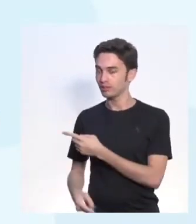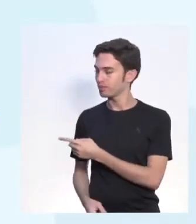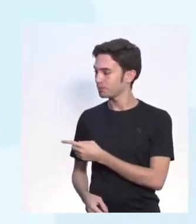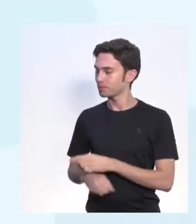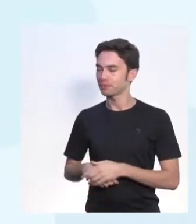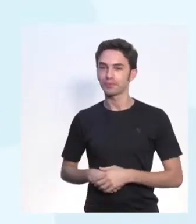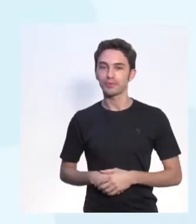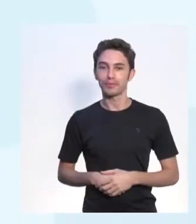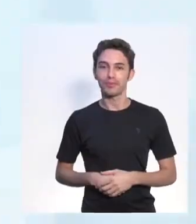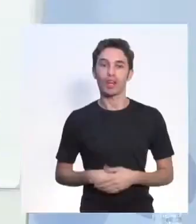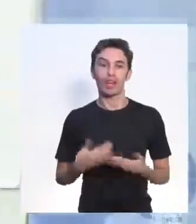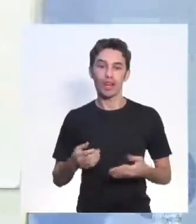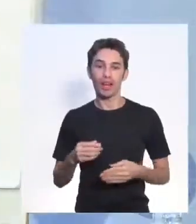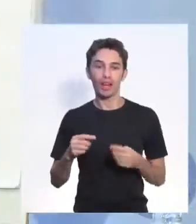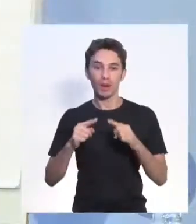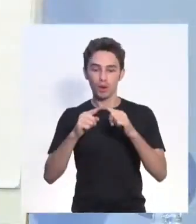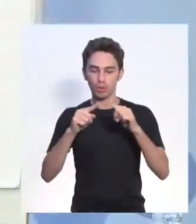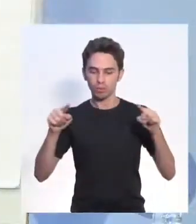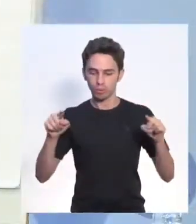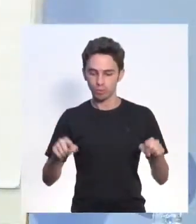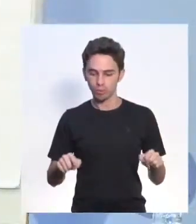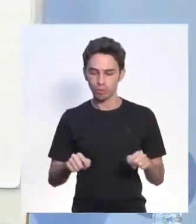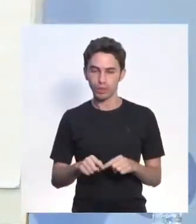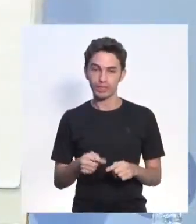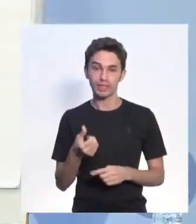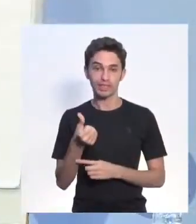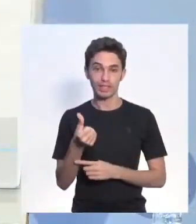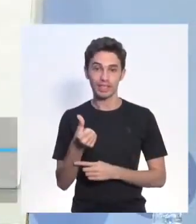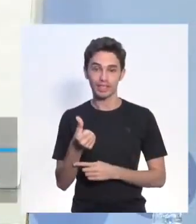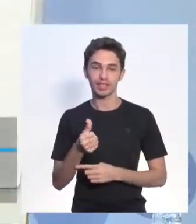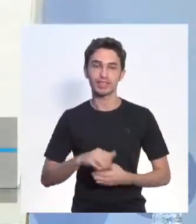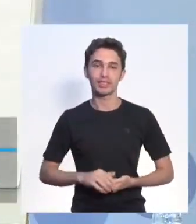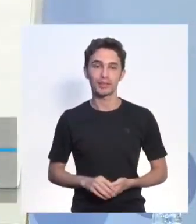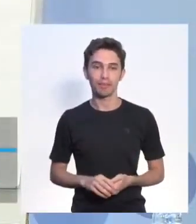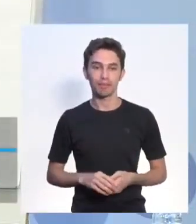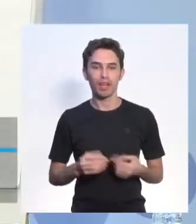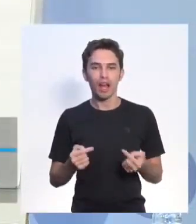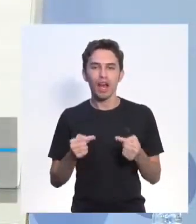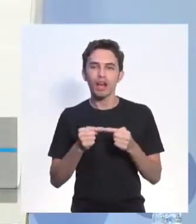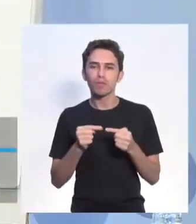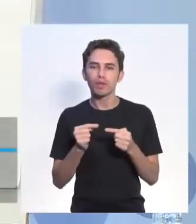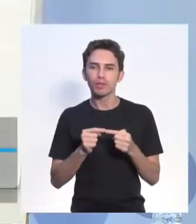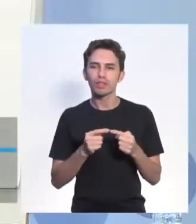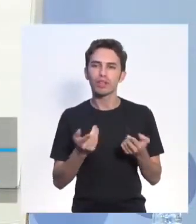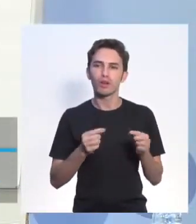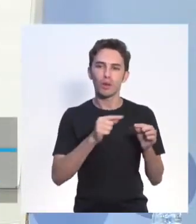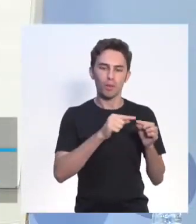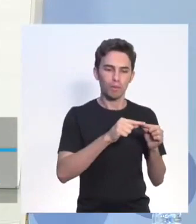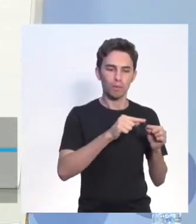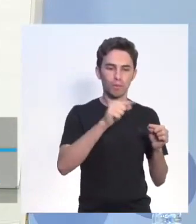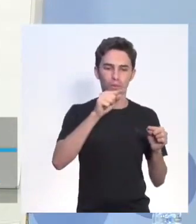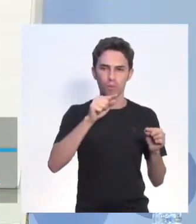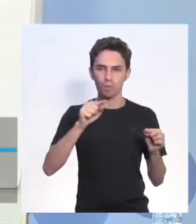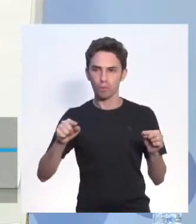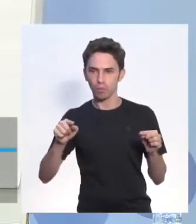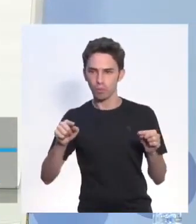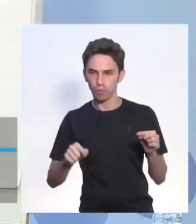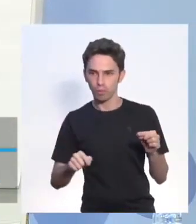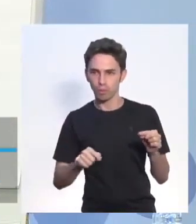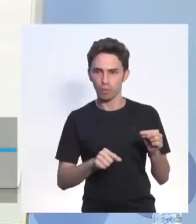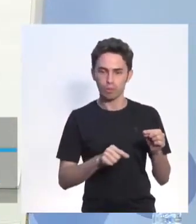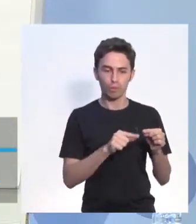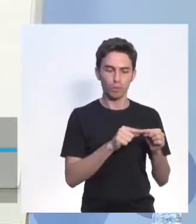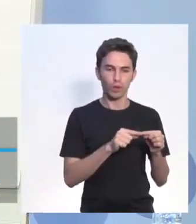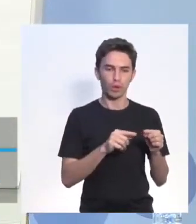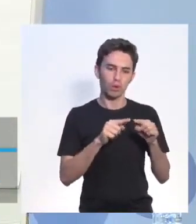Então, quando a gente fala em perímetro, a gente está falando do contorno de uma figura. A gente quer medir o contorno. Então, imagina que esse contorno é um arame,